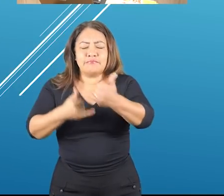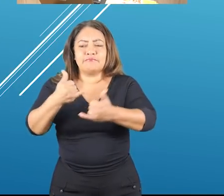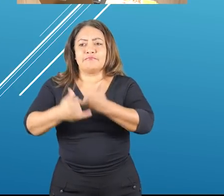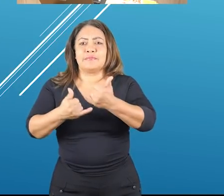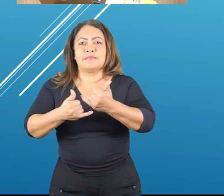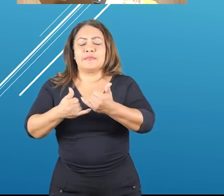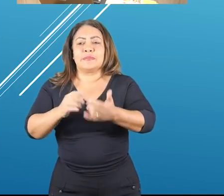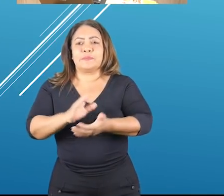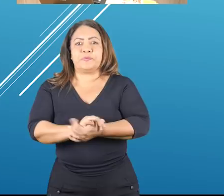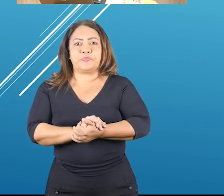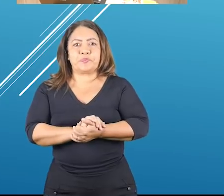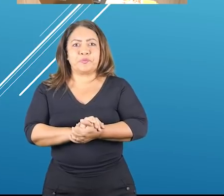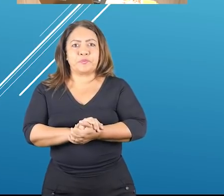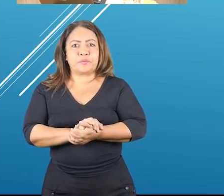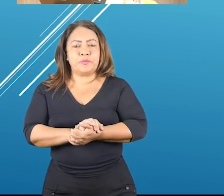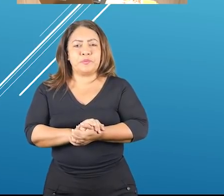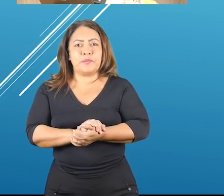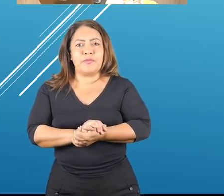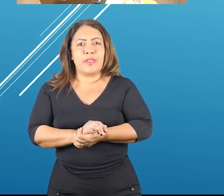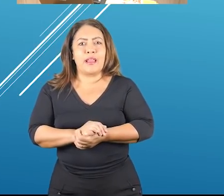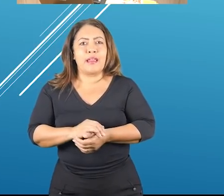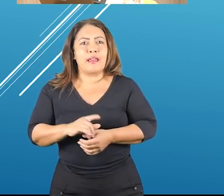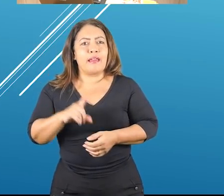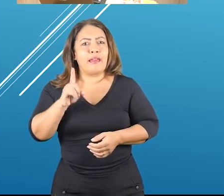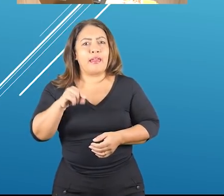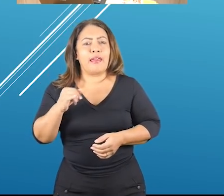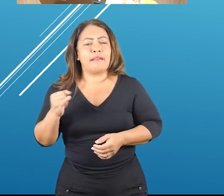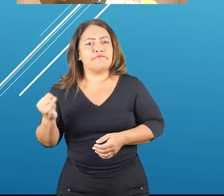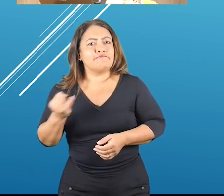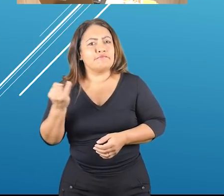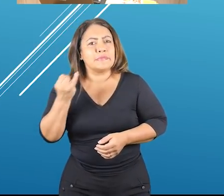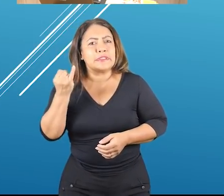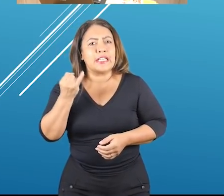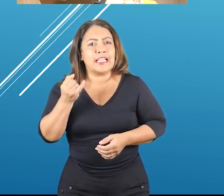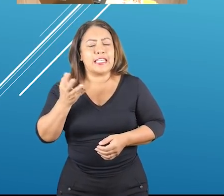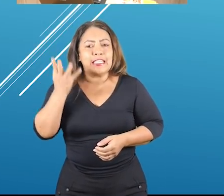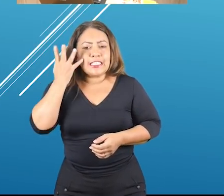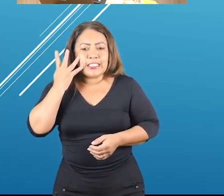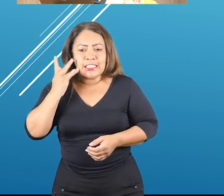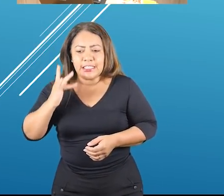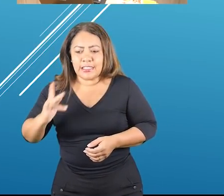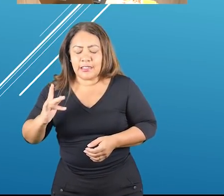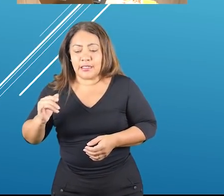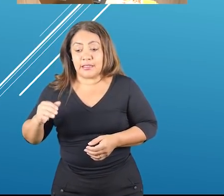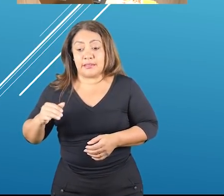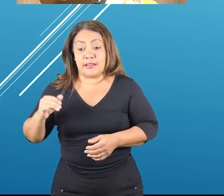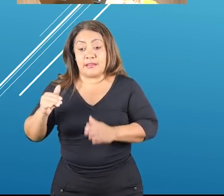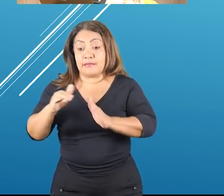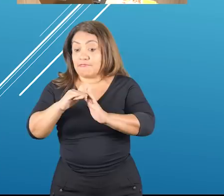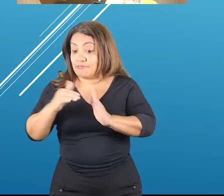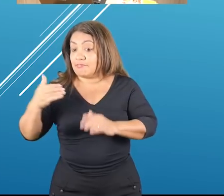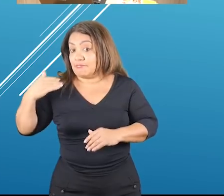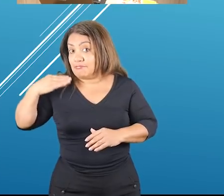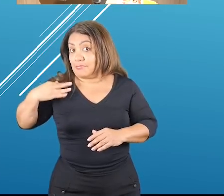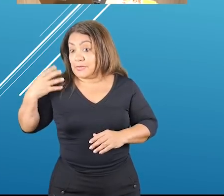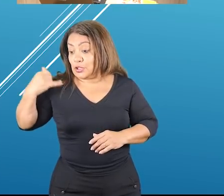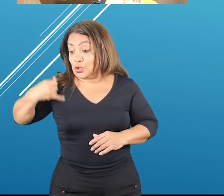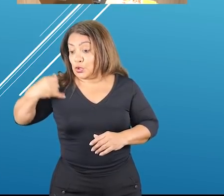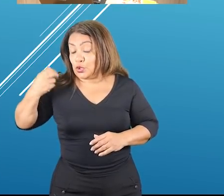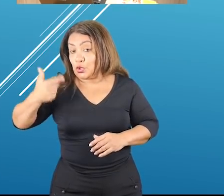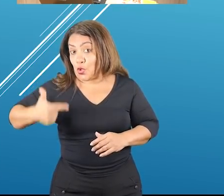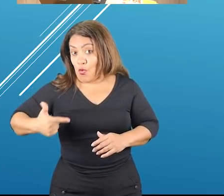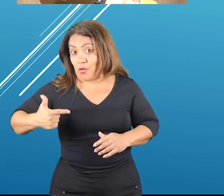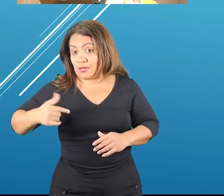lúdicas. E que seria interessante que a gente tomasse cuidado, que crianças menores de 2 anos,